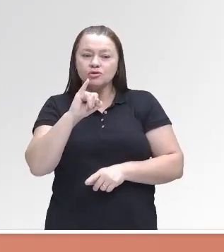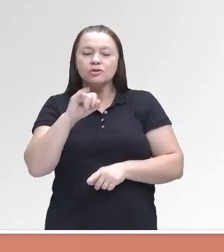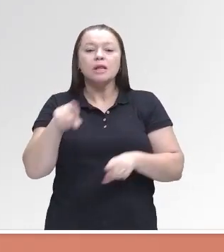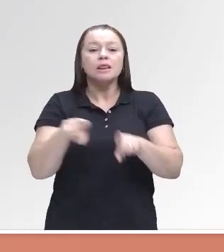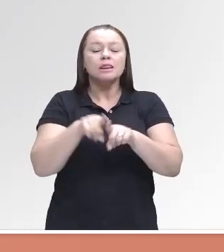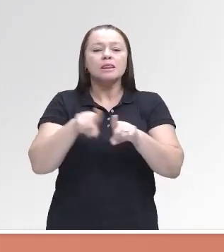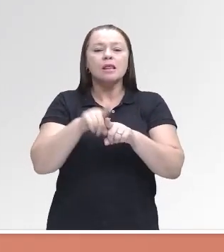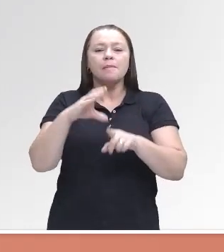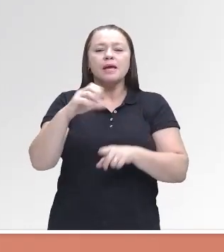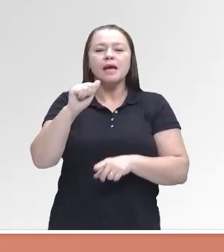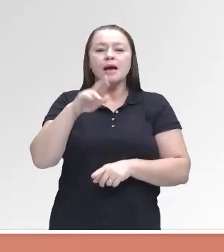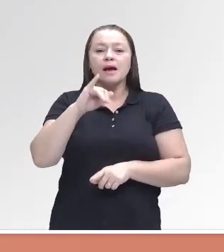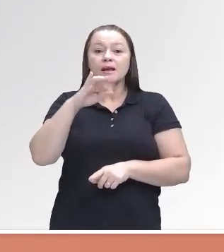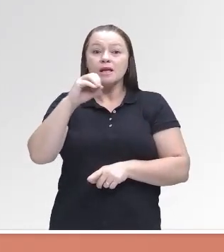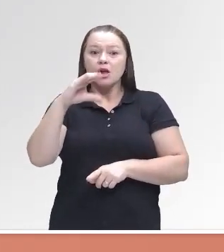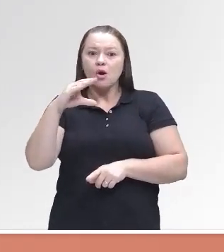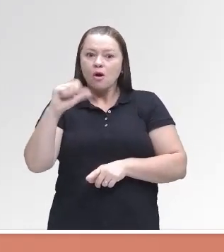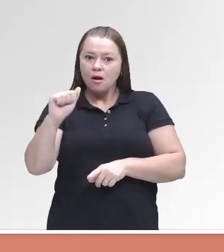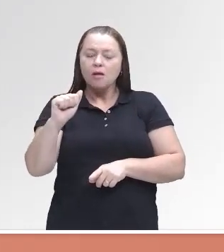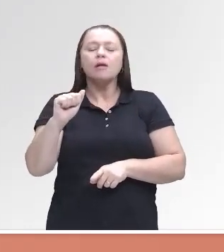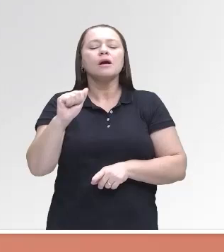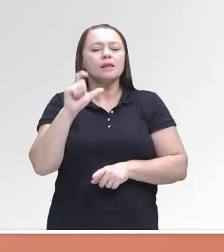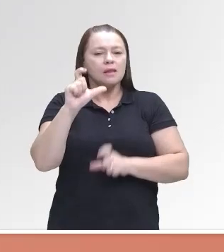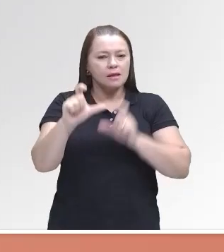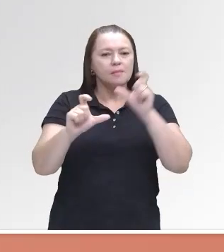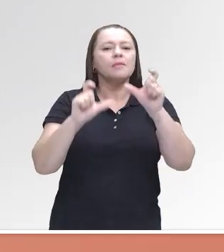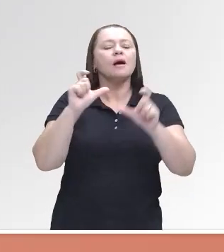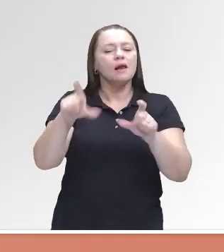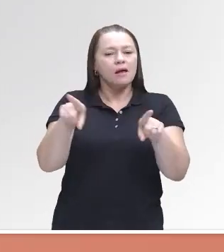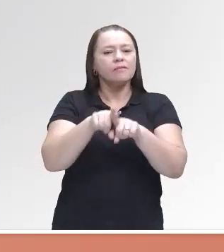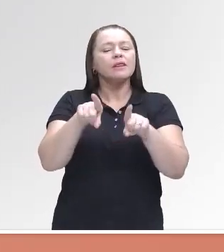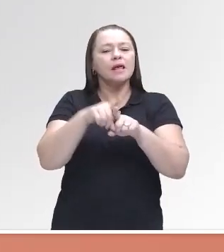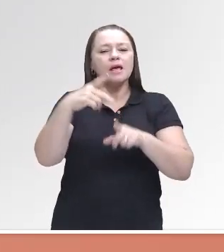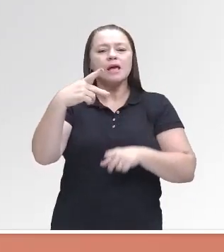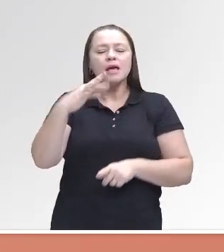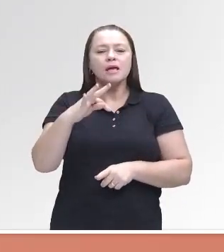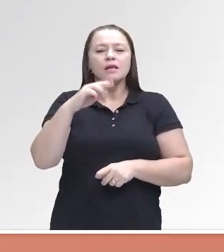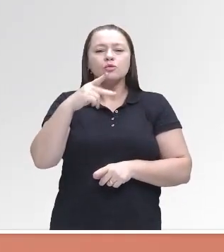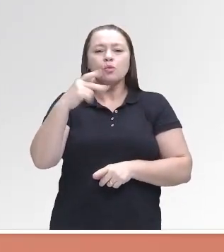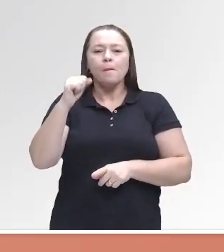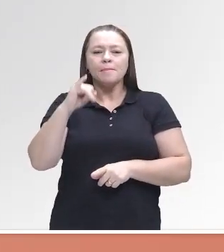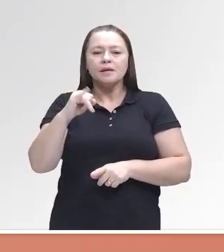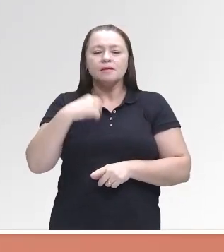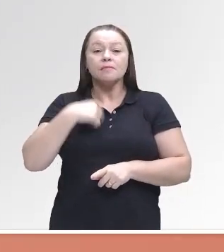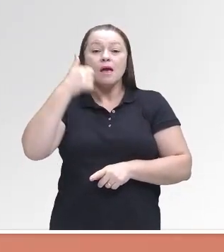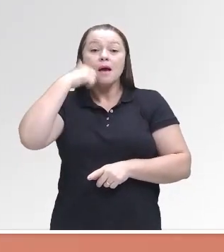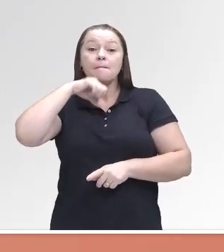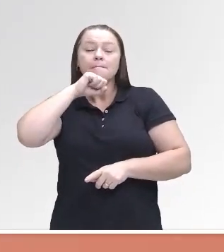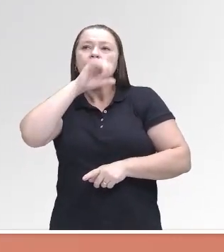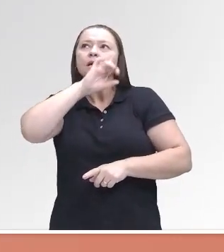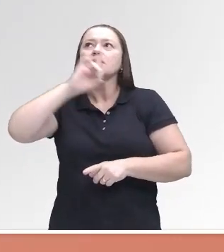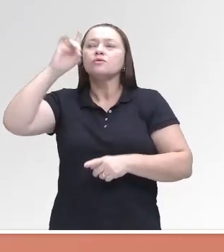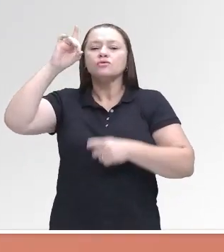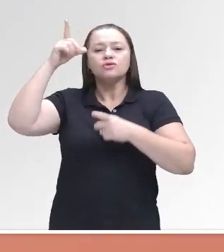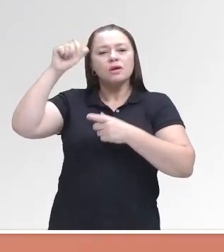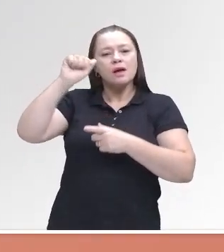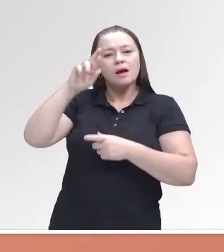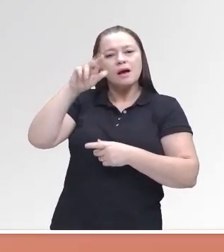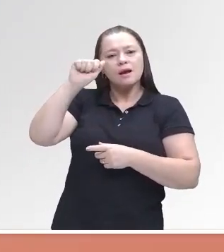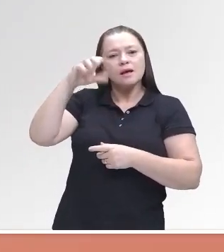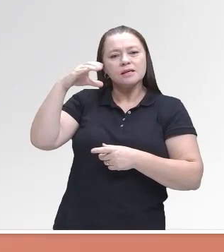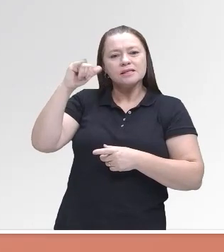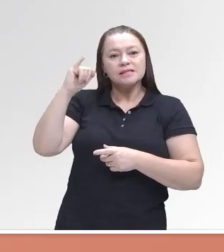carioca, isso eu não sabia, também tem tupi. Mãe do dia é Araci, sol é Arã em